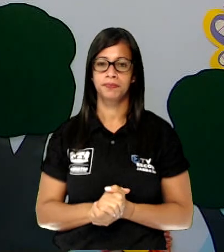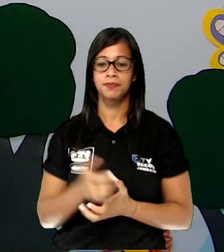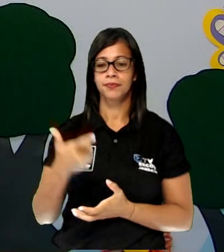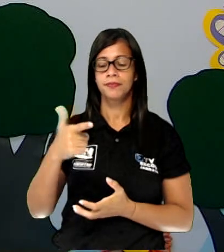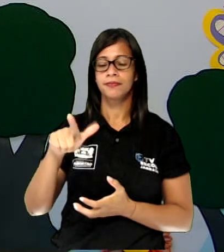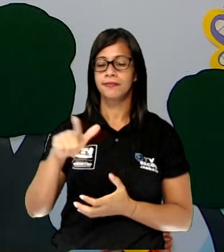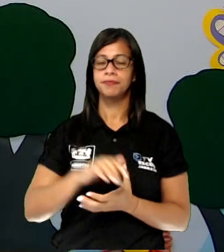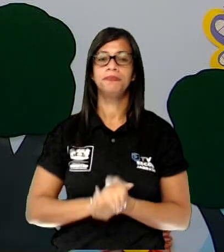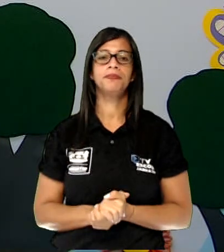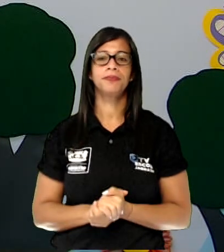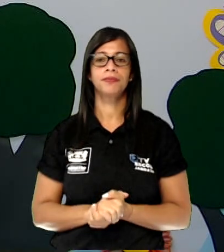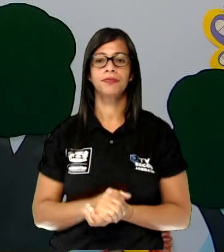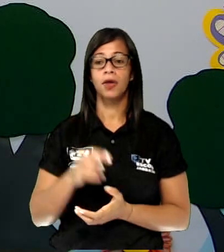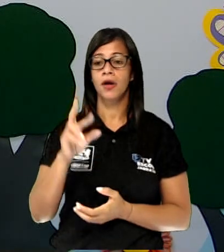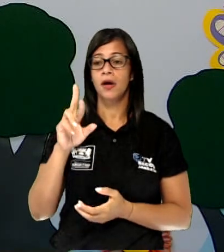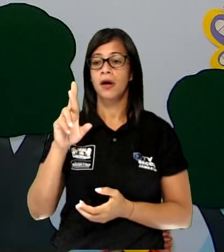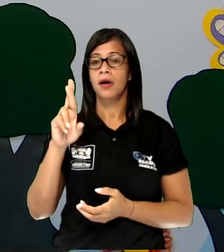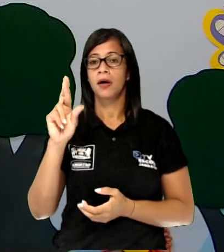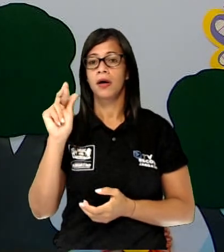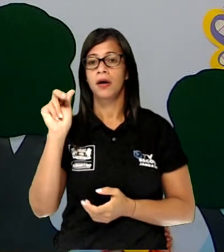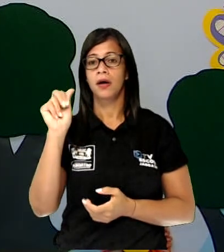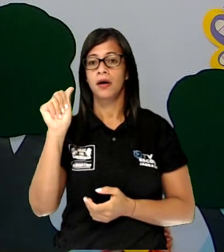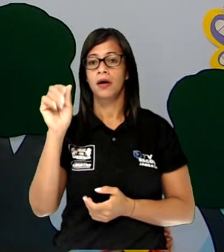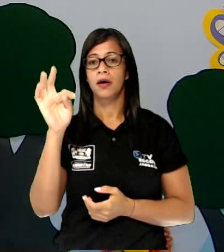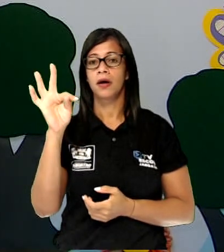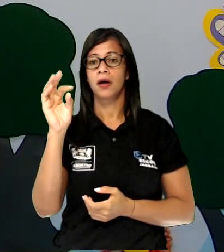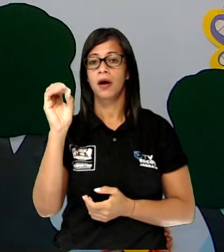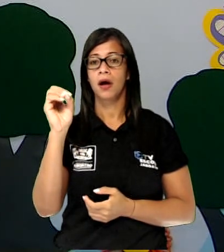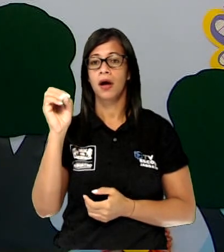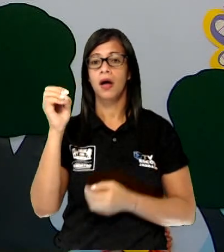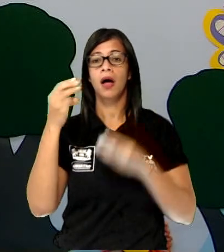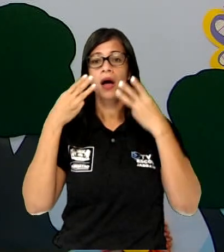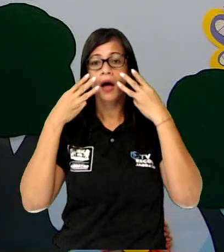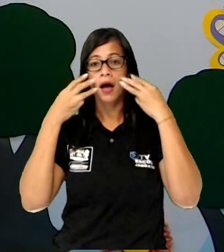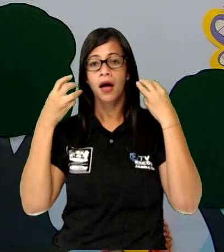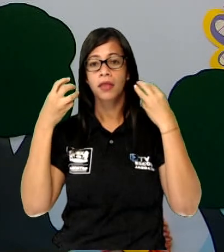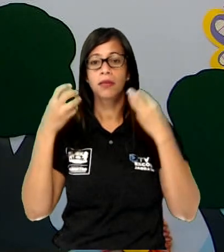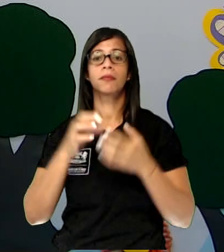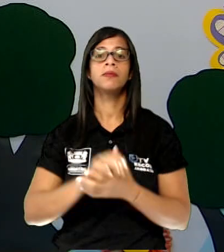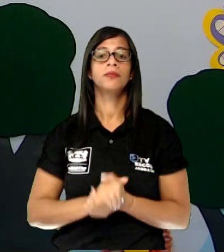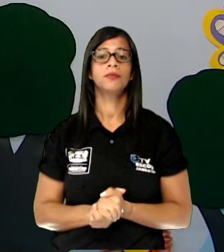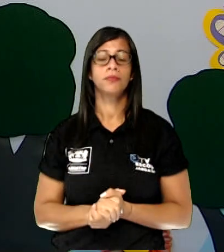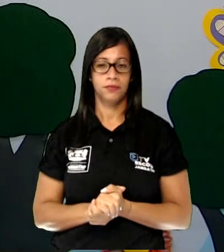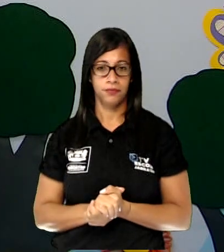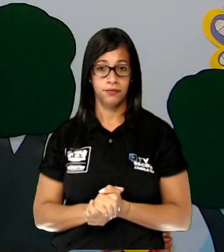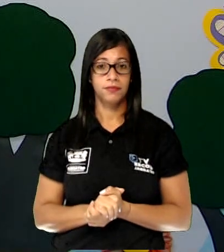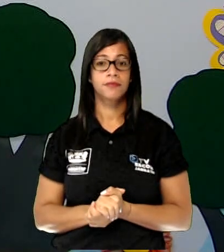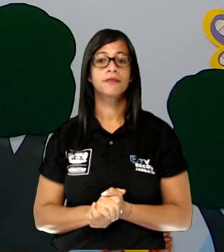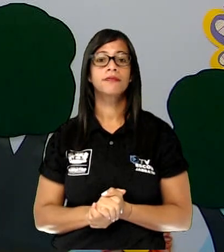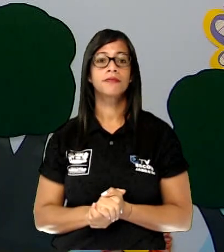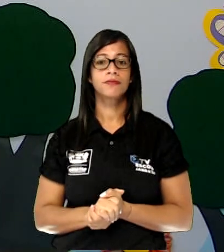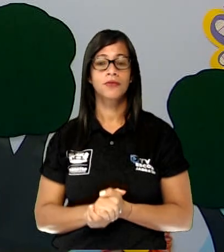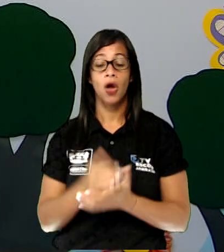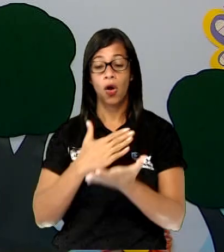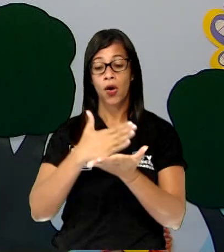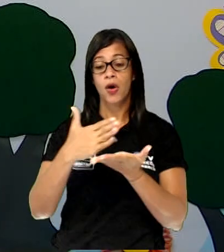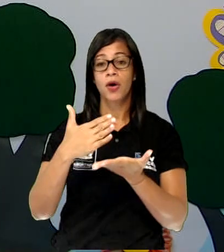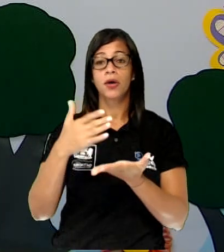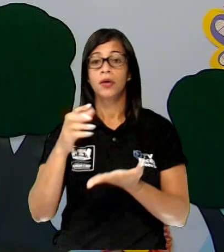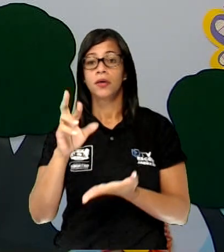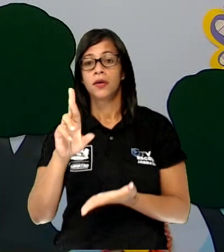palavra rato. Olha o som. Rá, rá. Começa com a letra